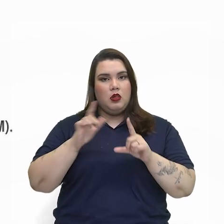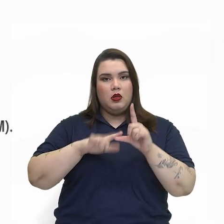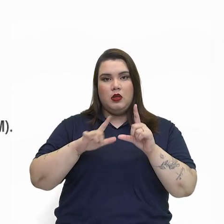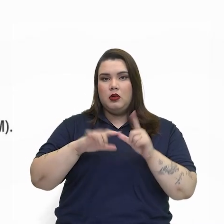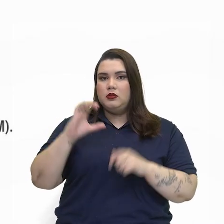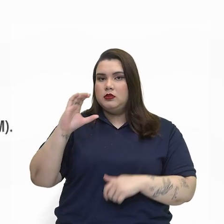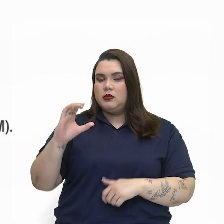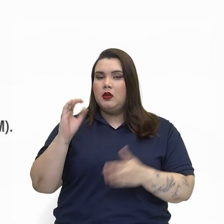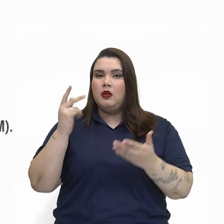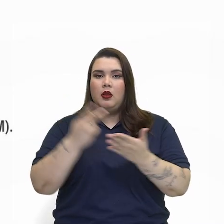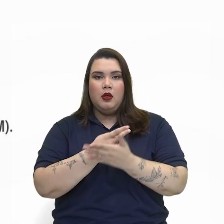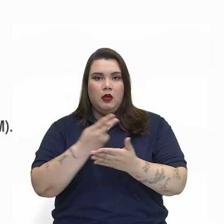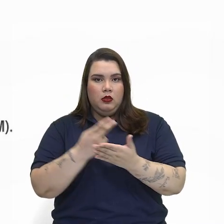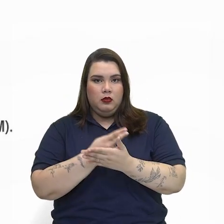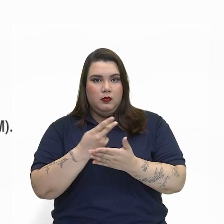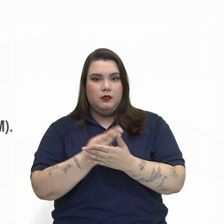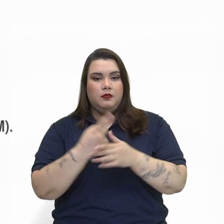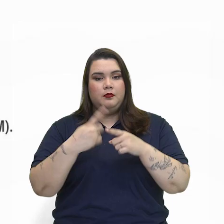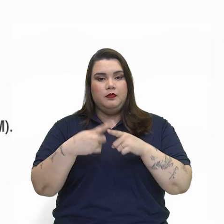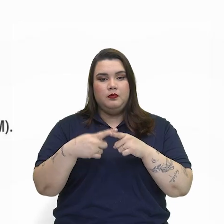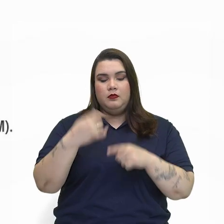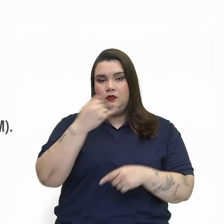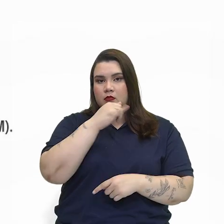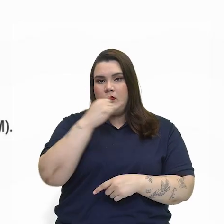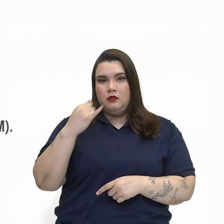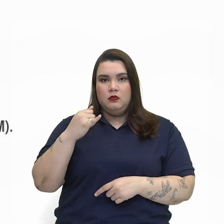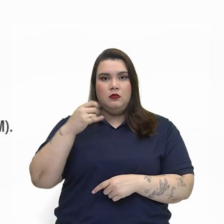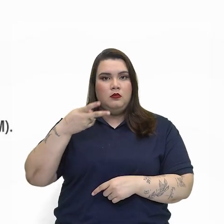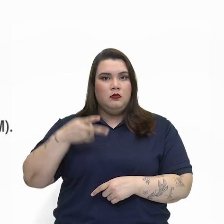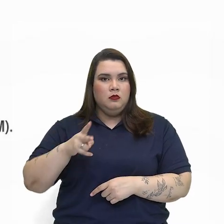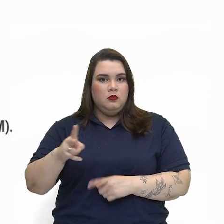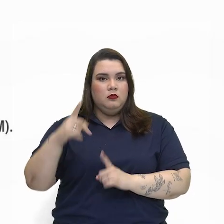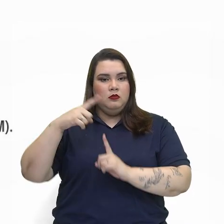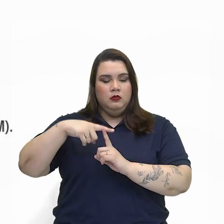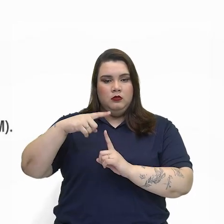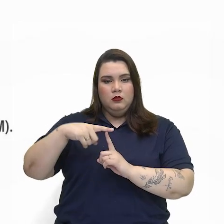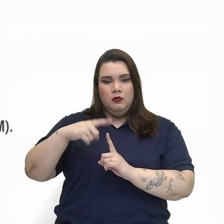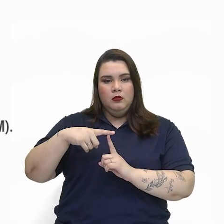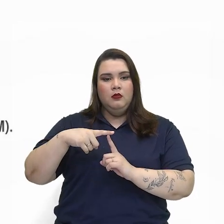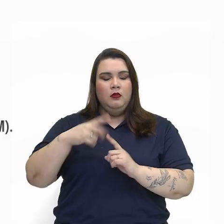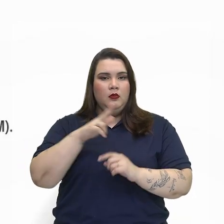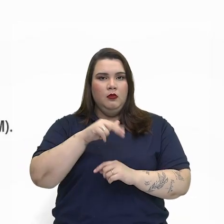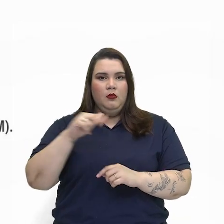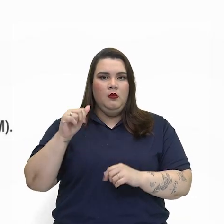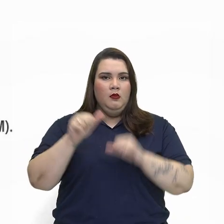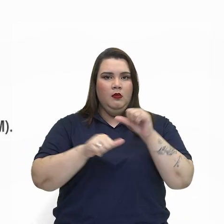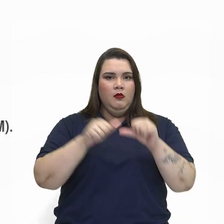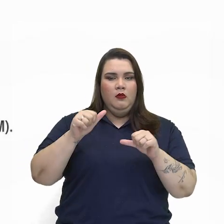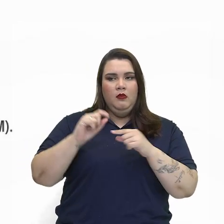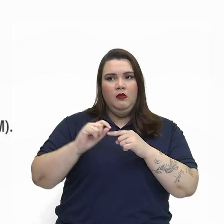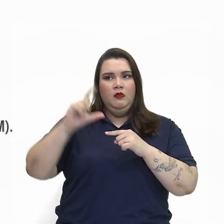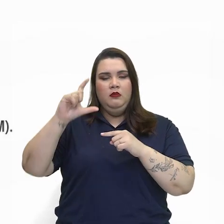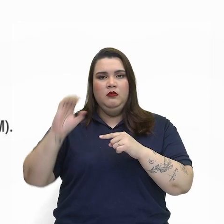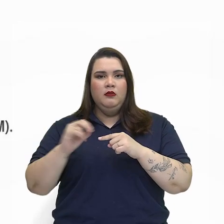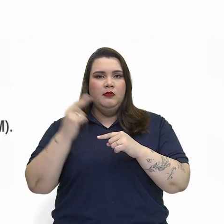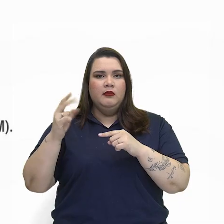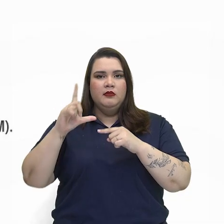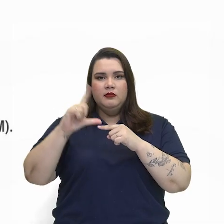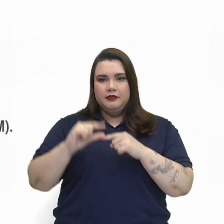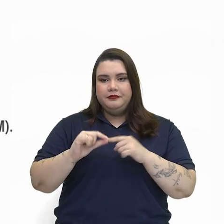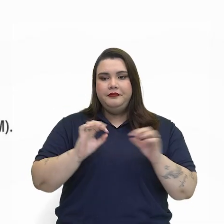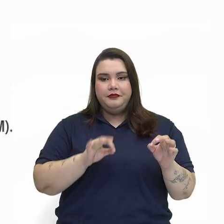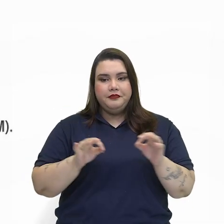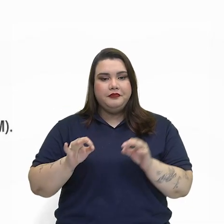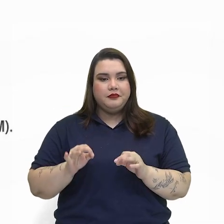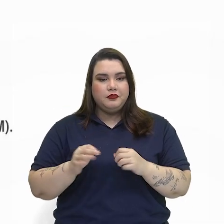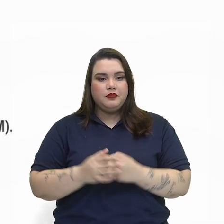C, porque a energia mecânica do sistema permanece constante. Aí eu descarto também a letra D, né? Maior dissipação de